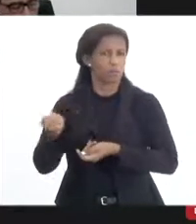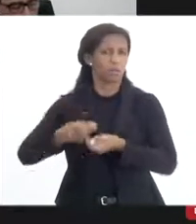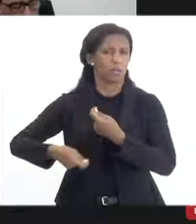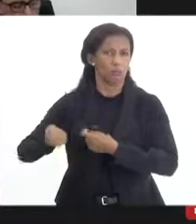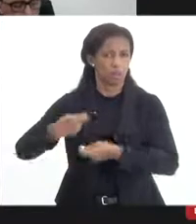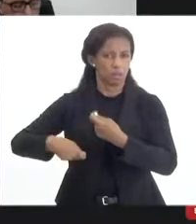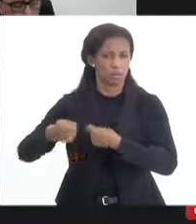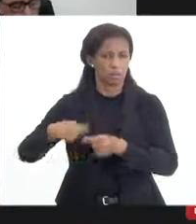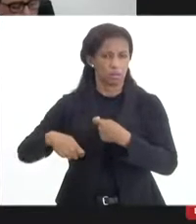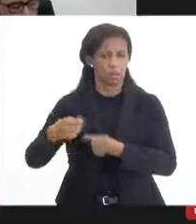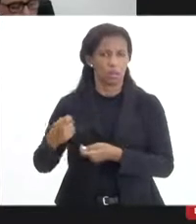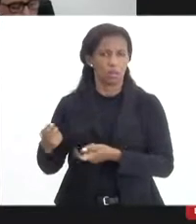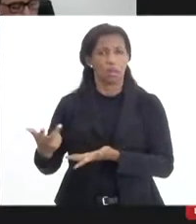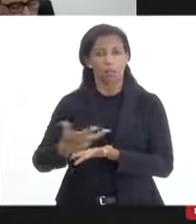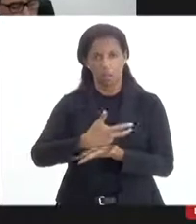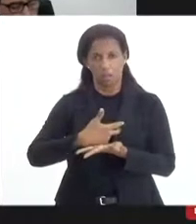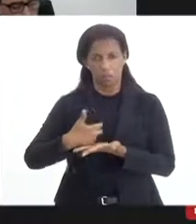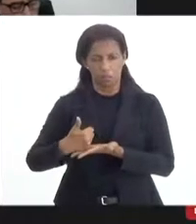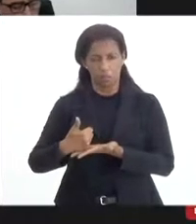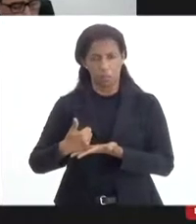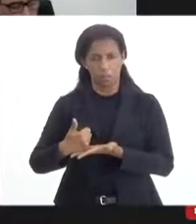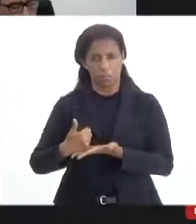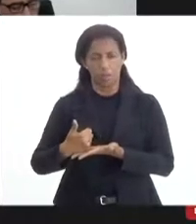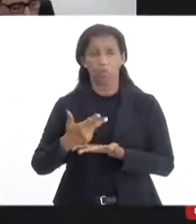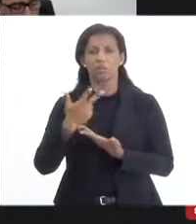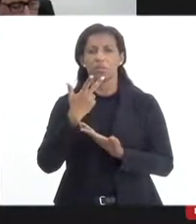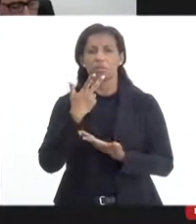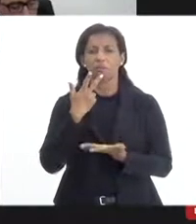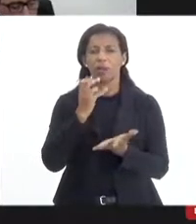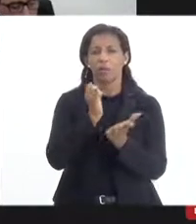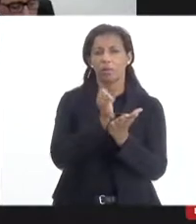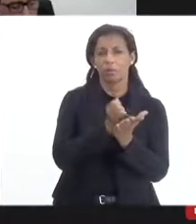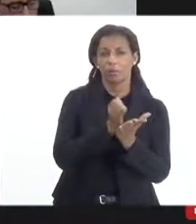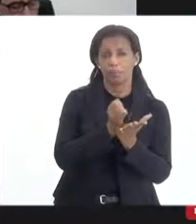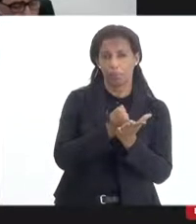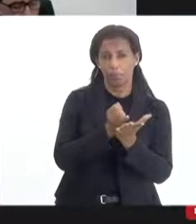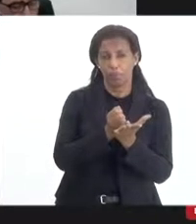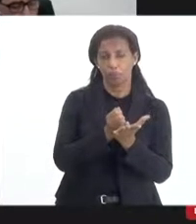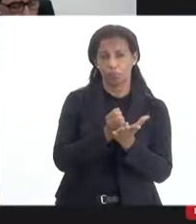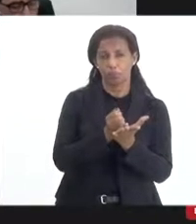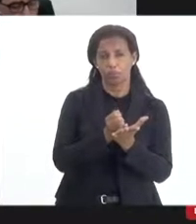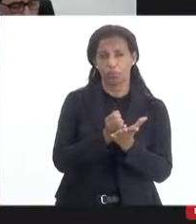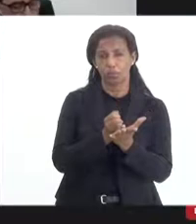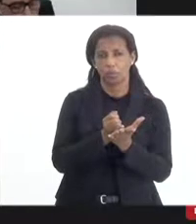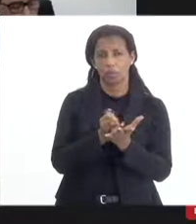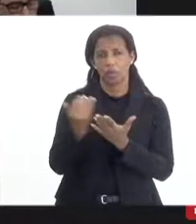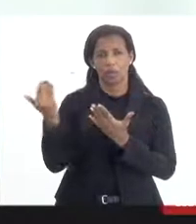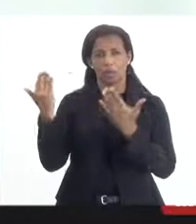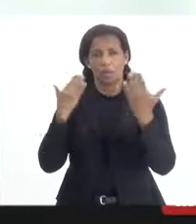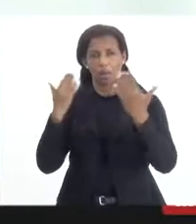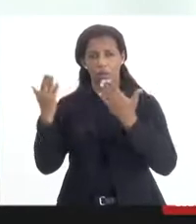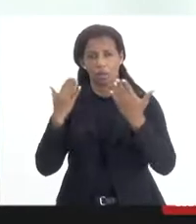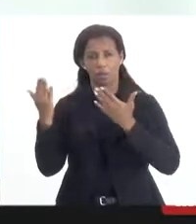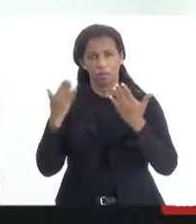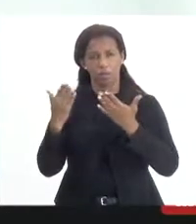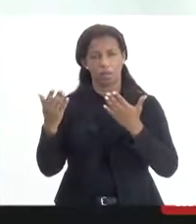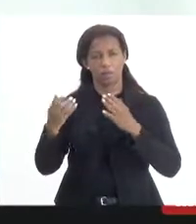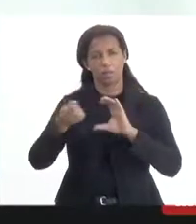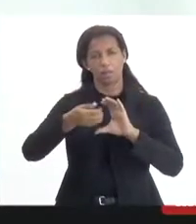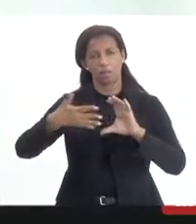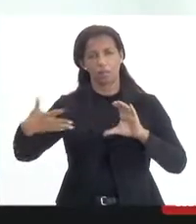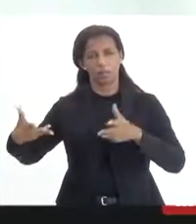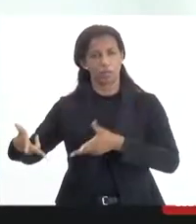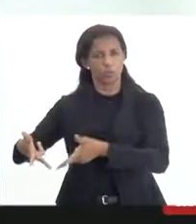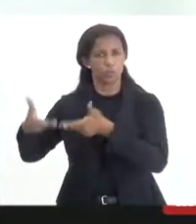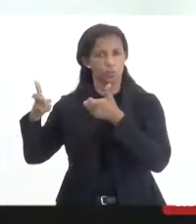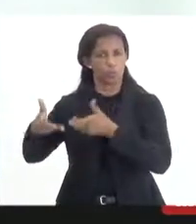administrativos tributários que se referem às receitas compensatórias relacionadas à atividade de exploração de